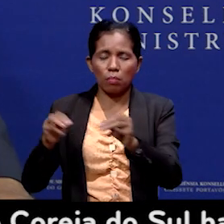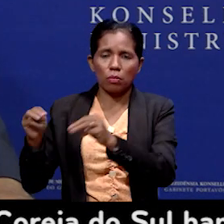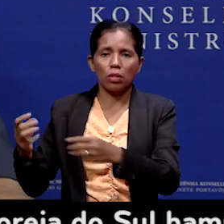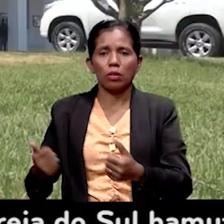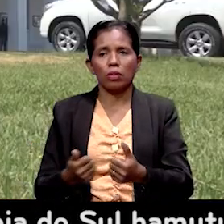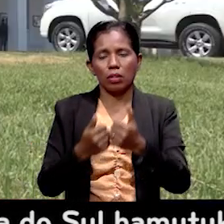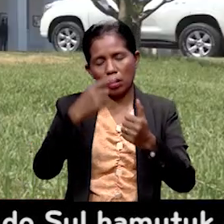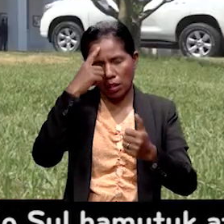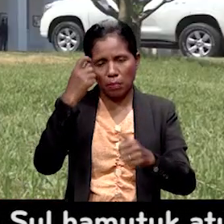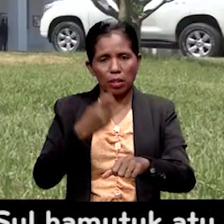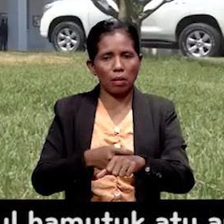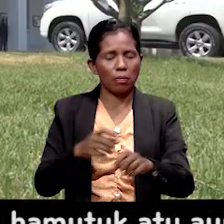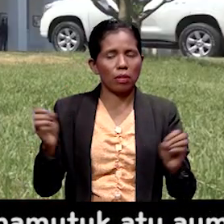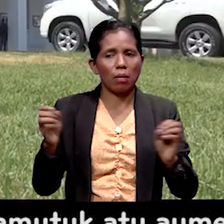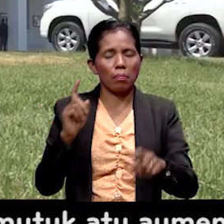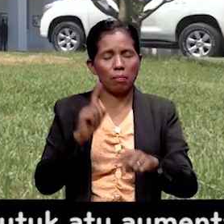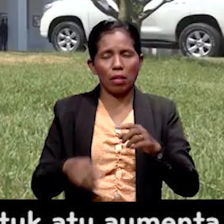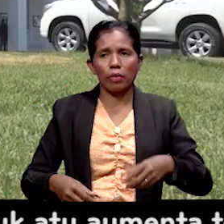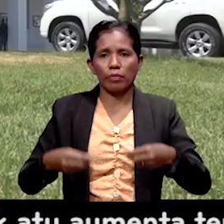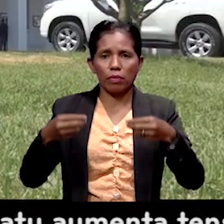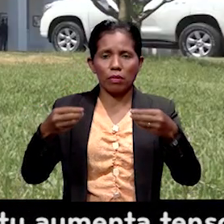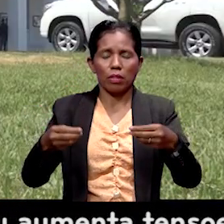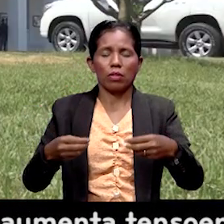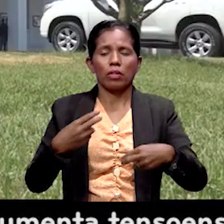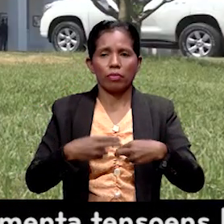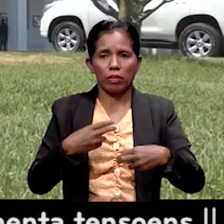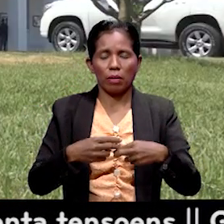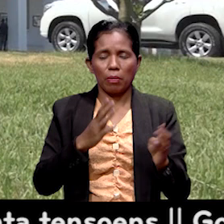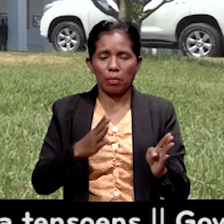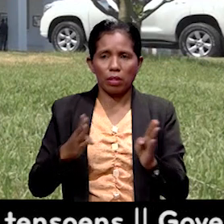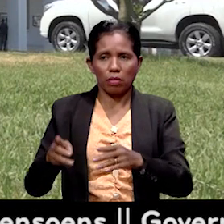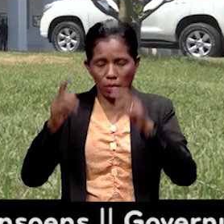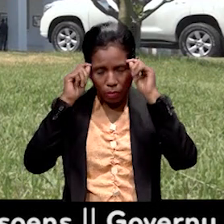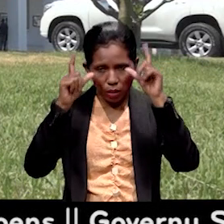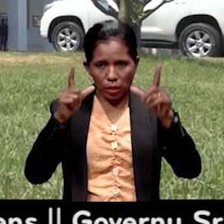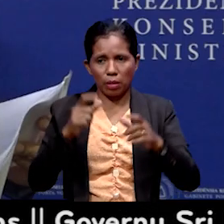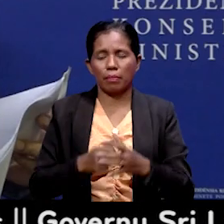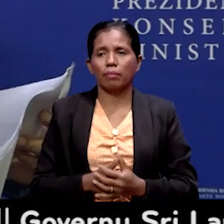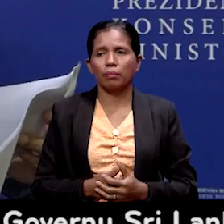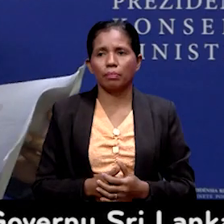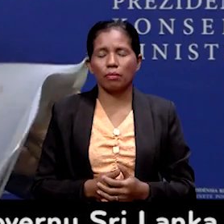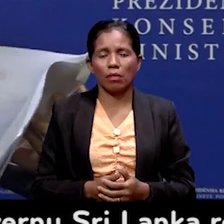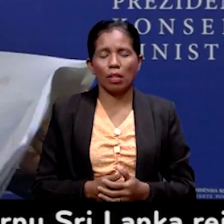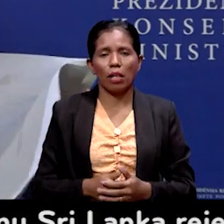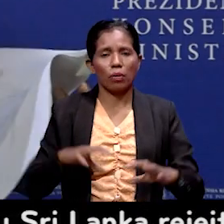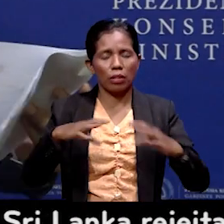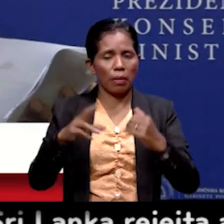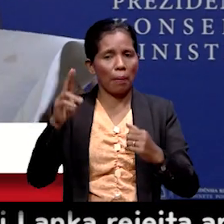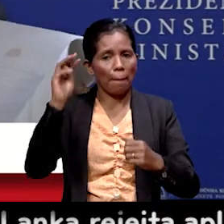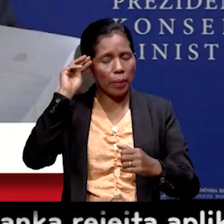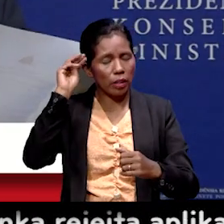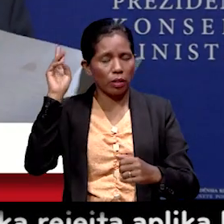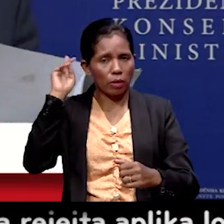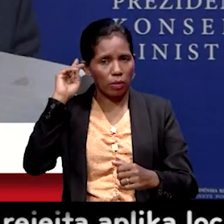situasaun la permiti nune implika preparasaun Timor Lestenian ba jogune. Pohim Konsel Ministro mostra ona presentasaun ida. Com nova